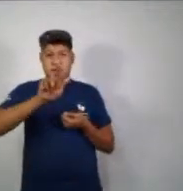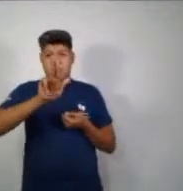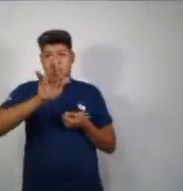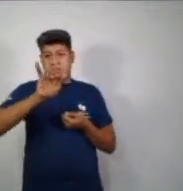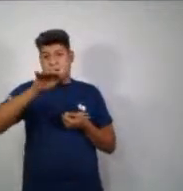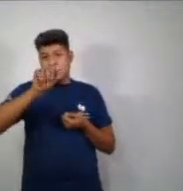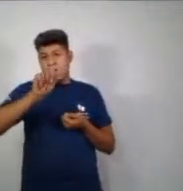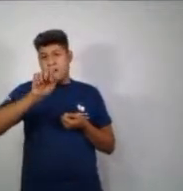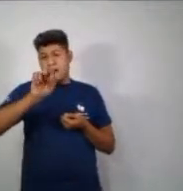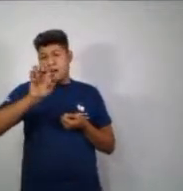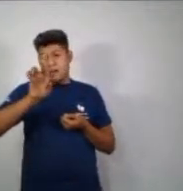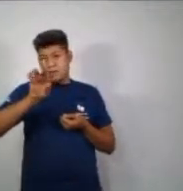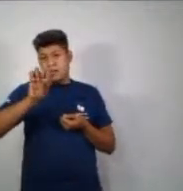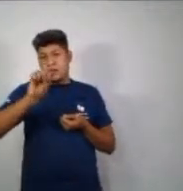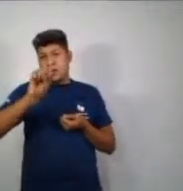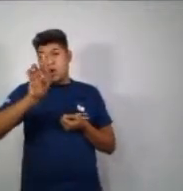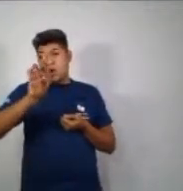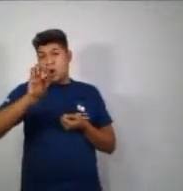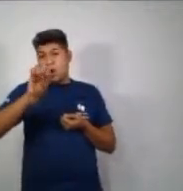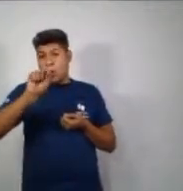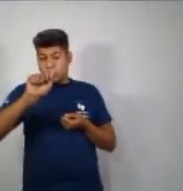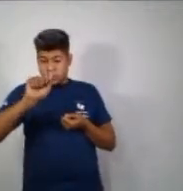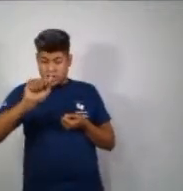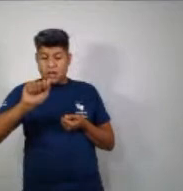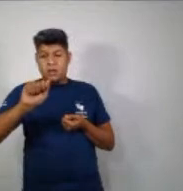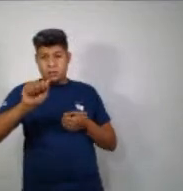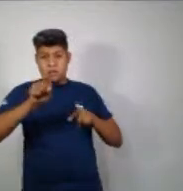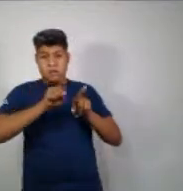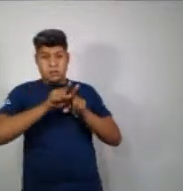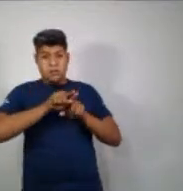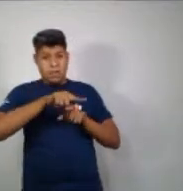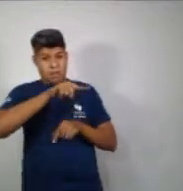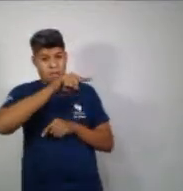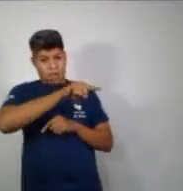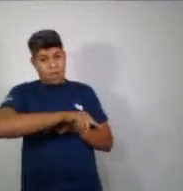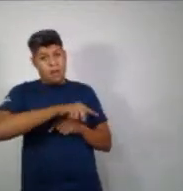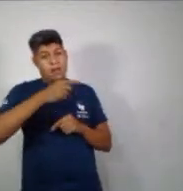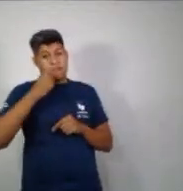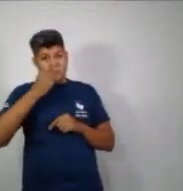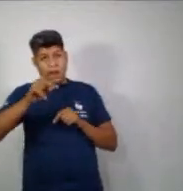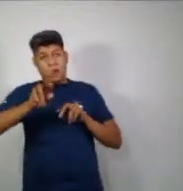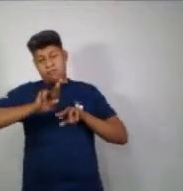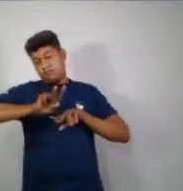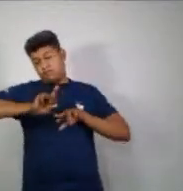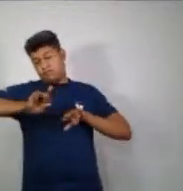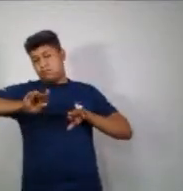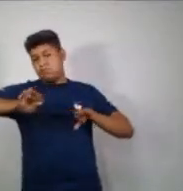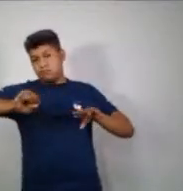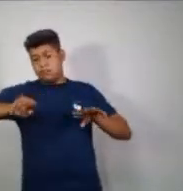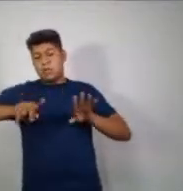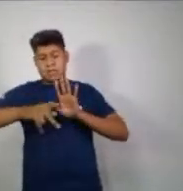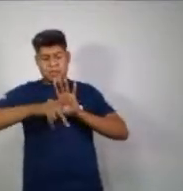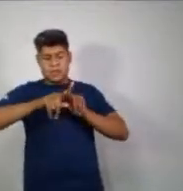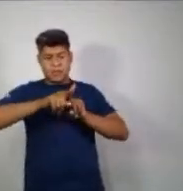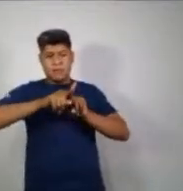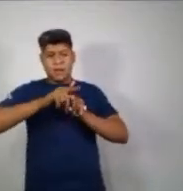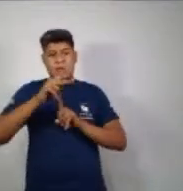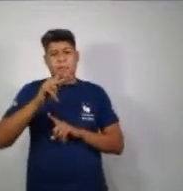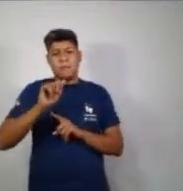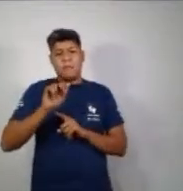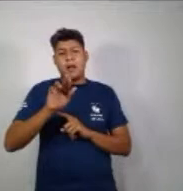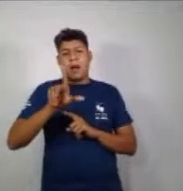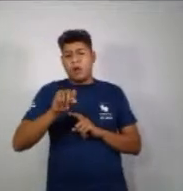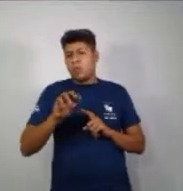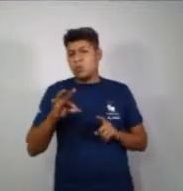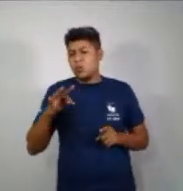fato eu acho que o Guimarães também era um poliglota, assim como o Paulo, então todos aqueles